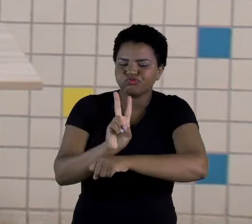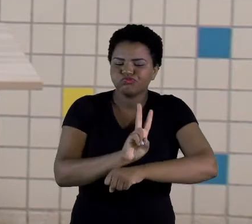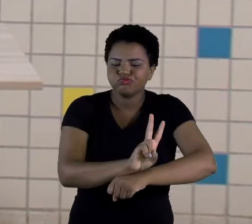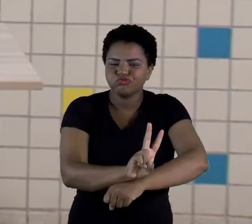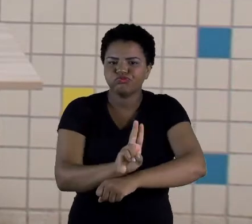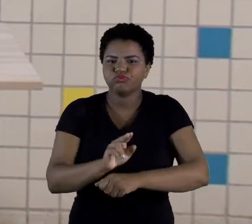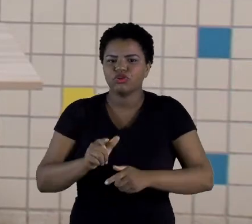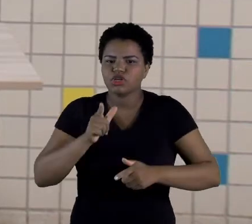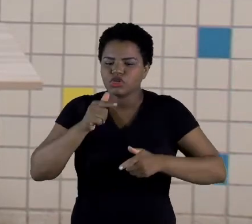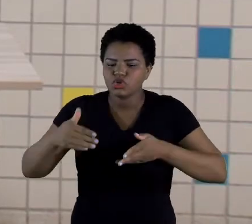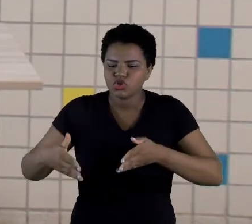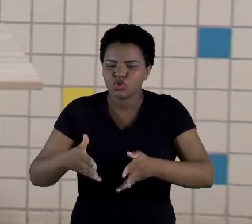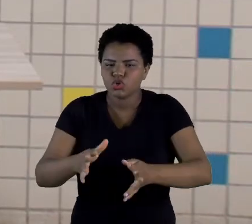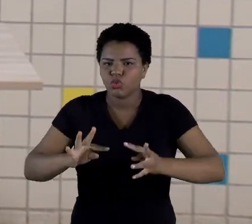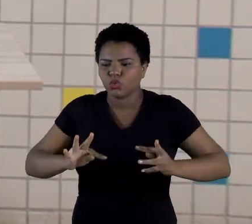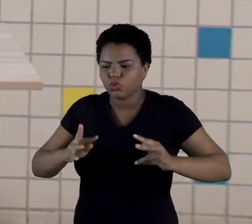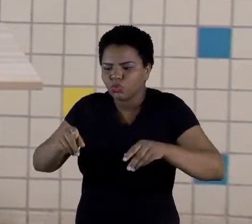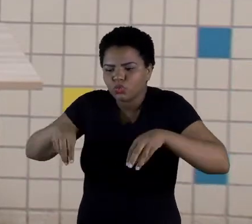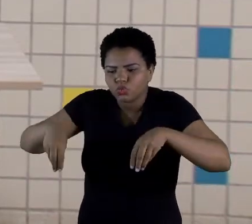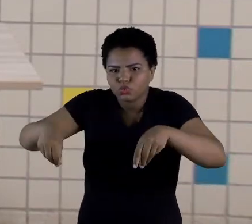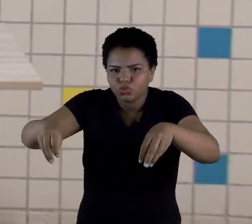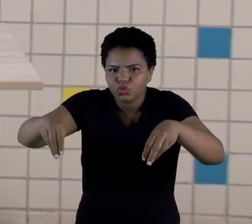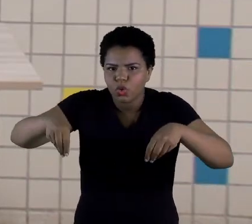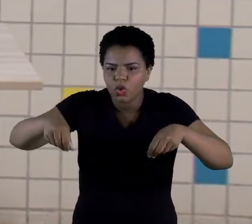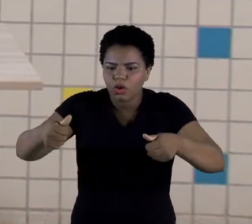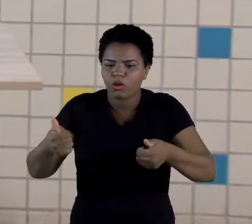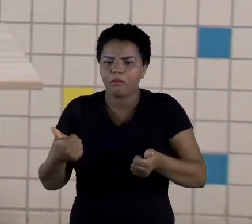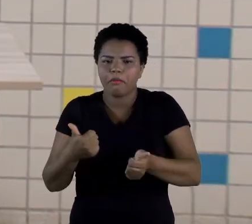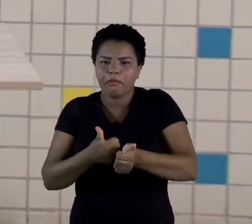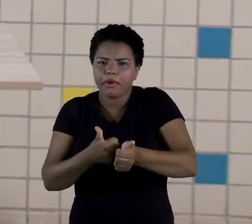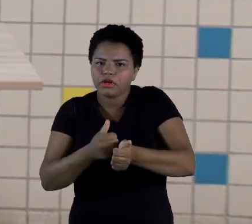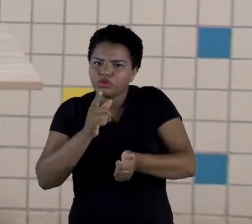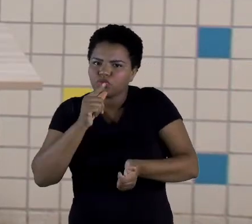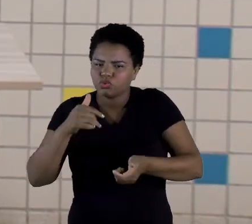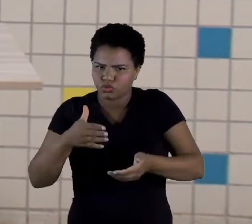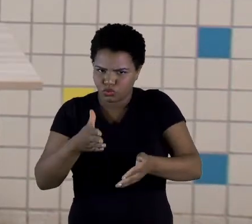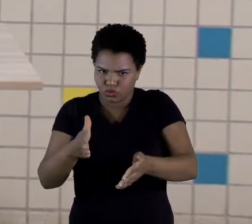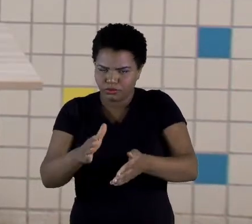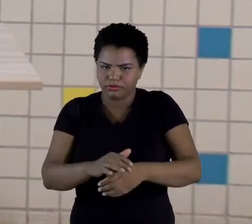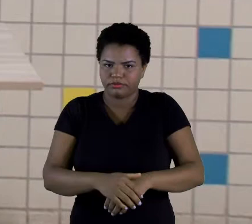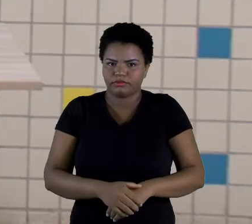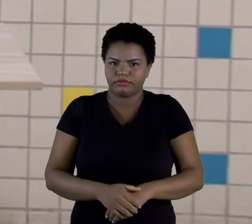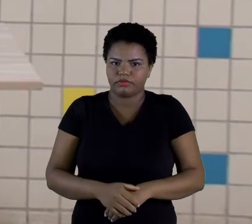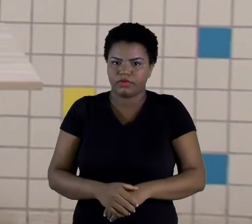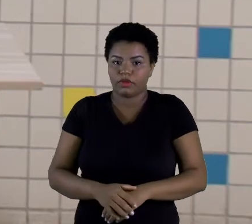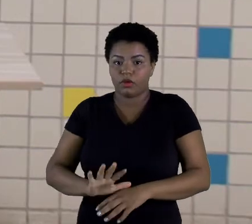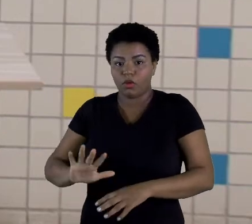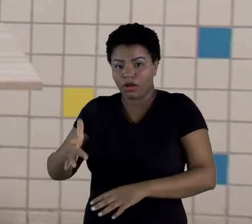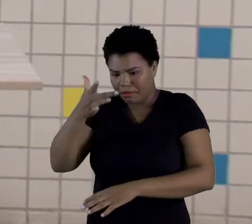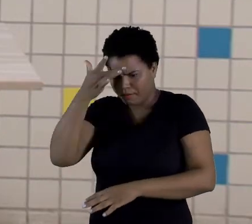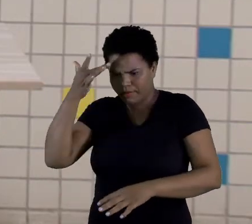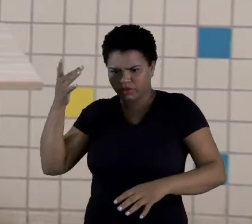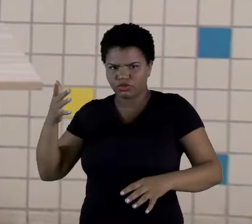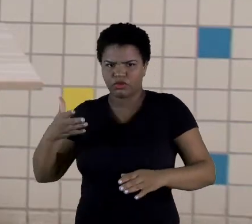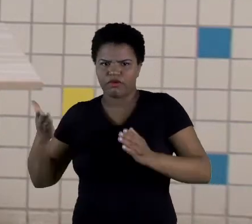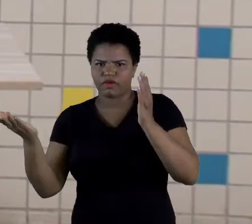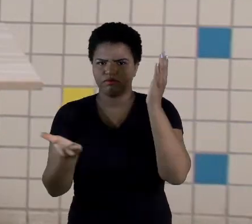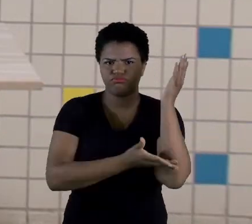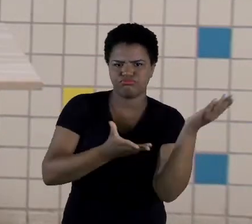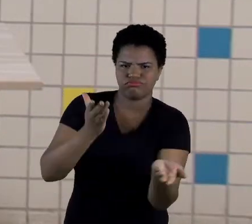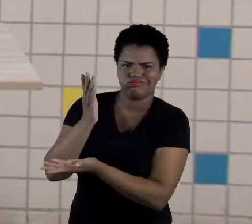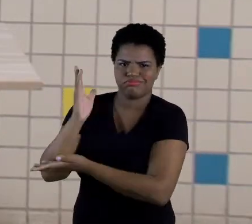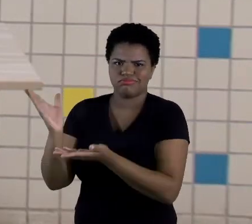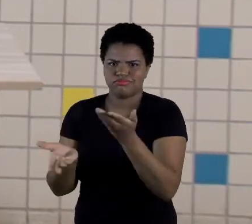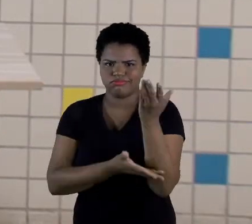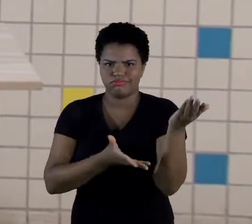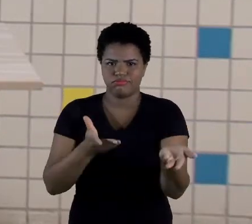também todo aquele solo à margem, né, dos rios ali. Quando a ação humana vem e desmata essas matas, os